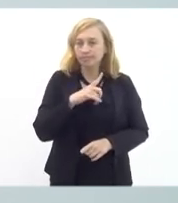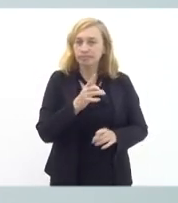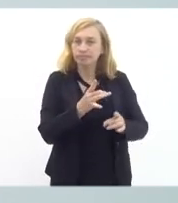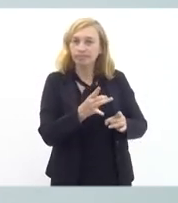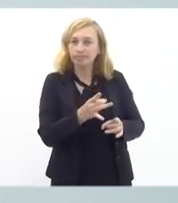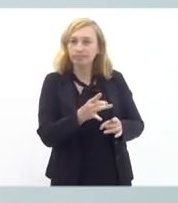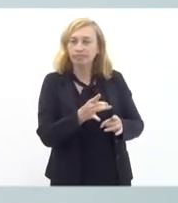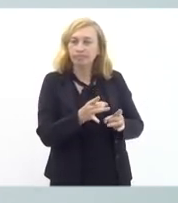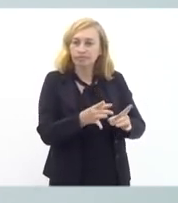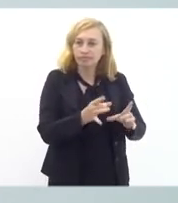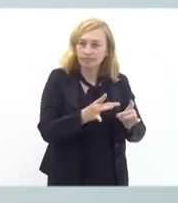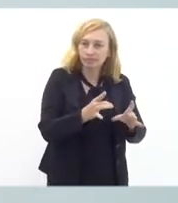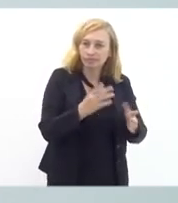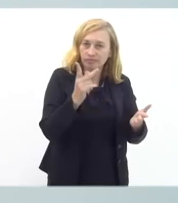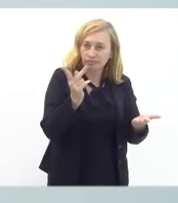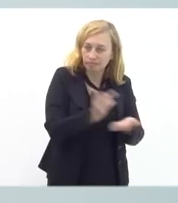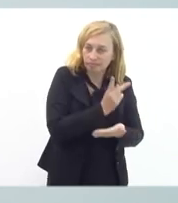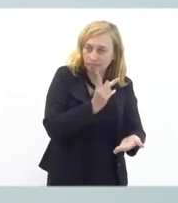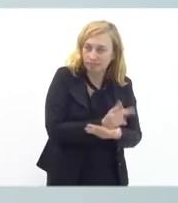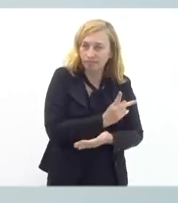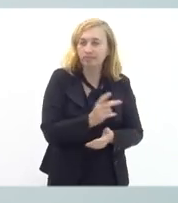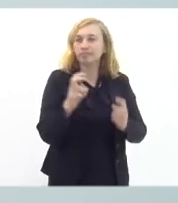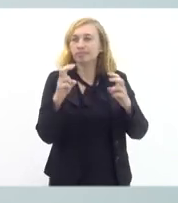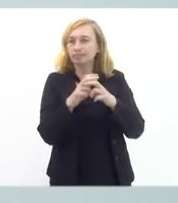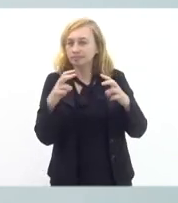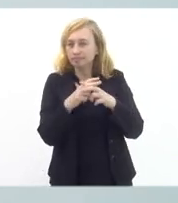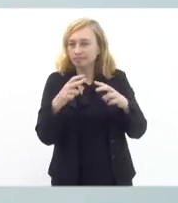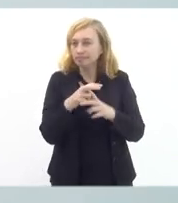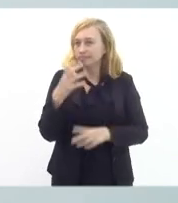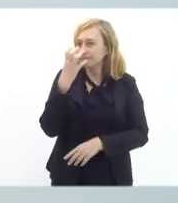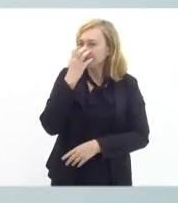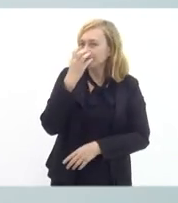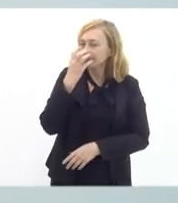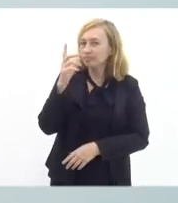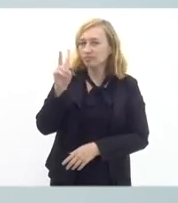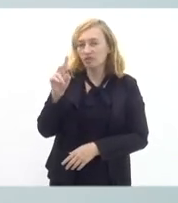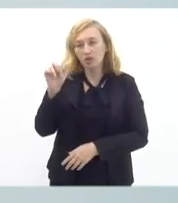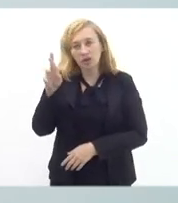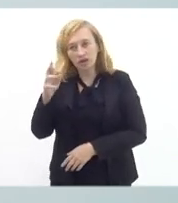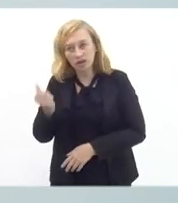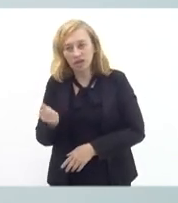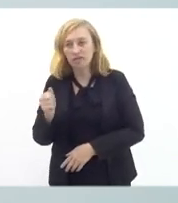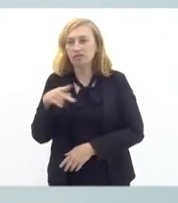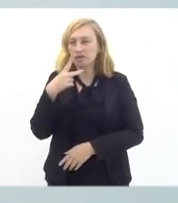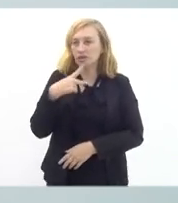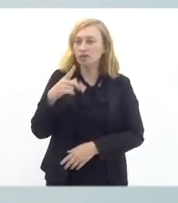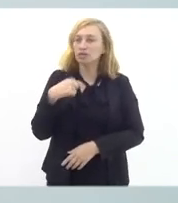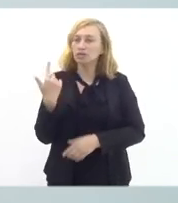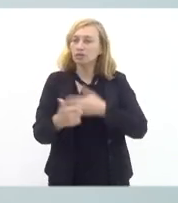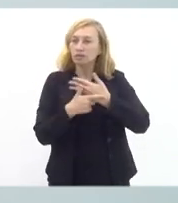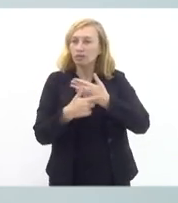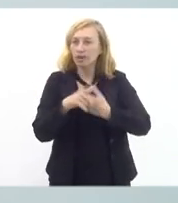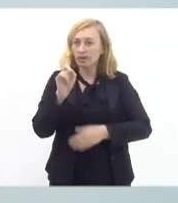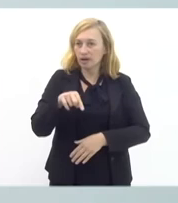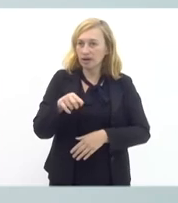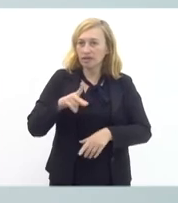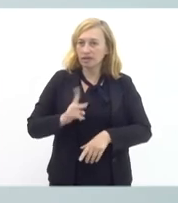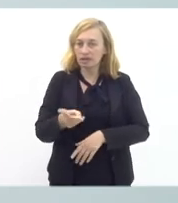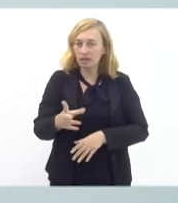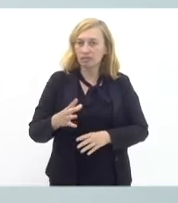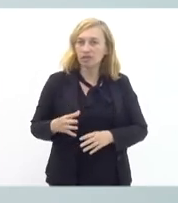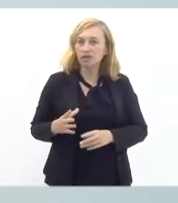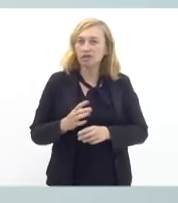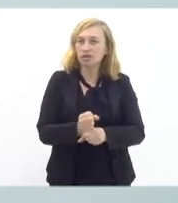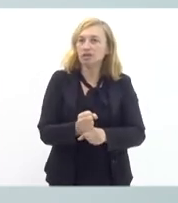negro, tem rinhas, como bem disse a Valquíria, e o nosso papel é esse, estar aqui sempre somando